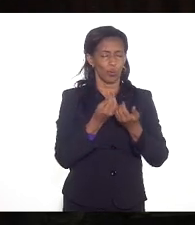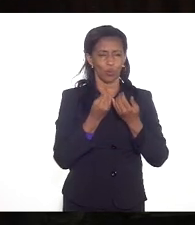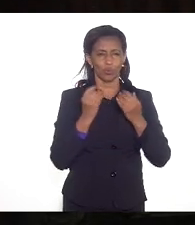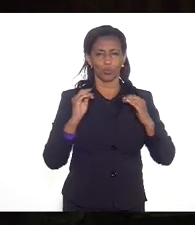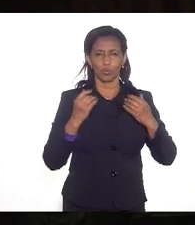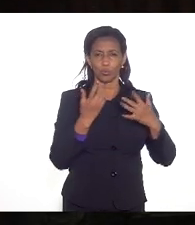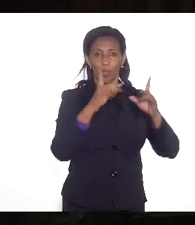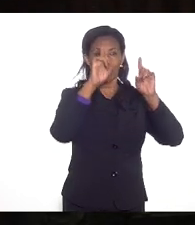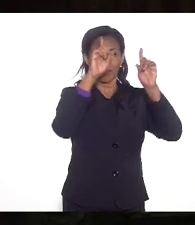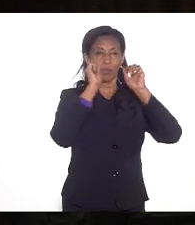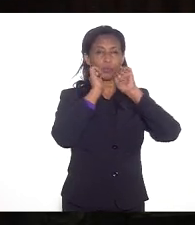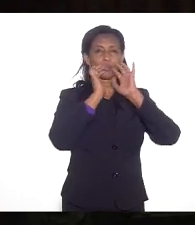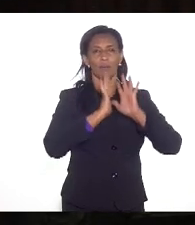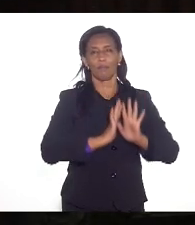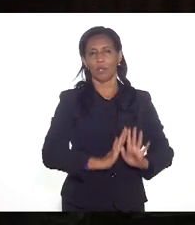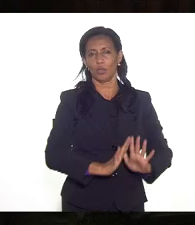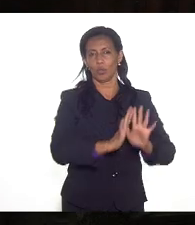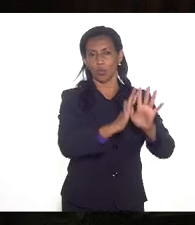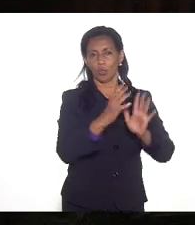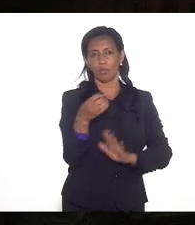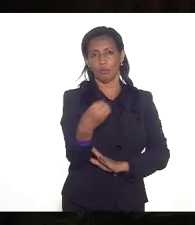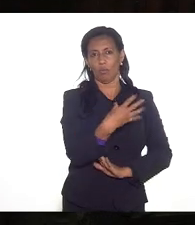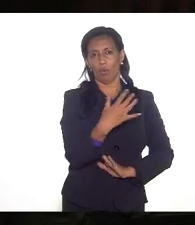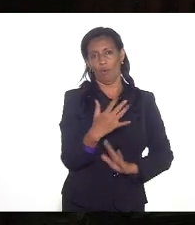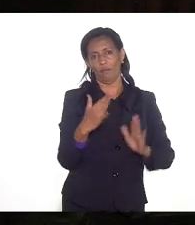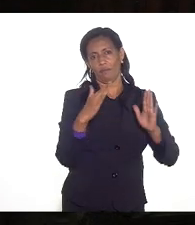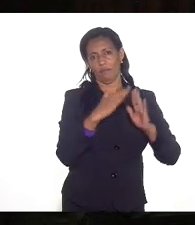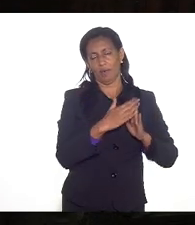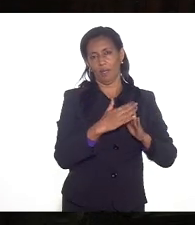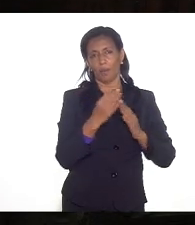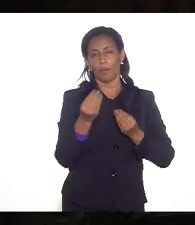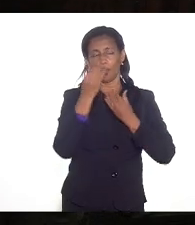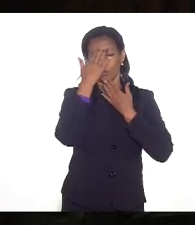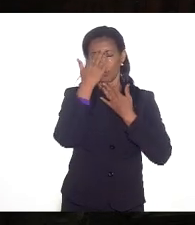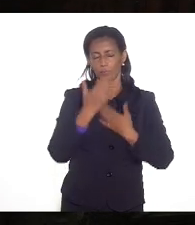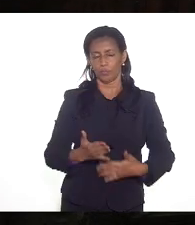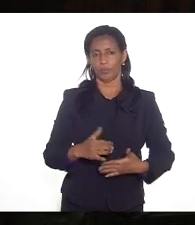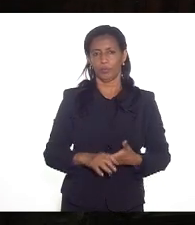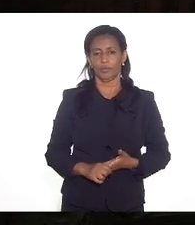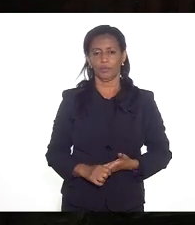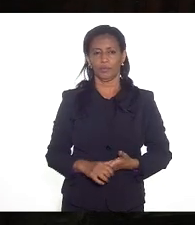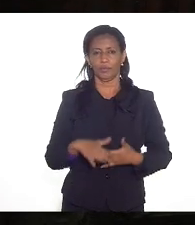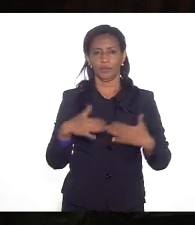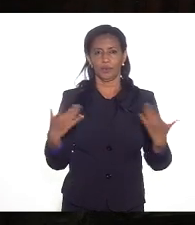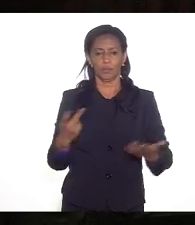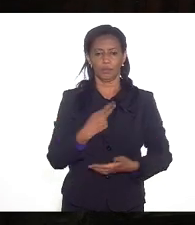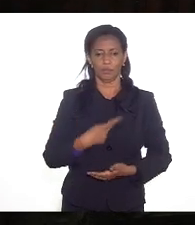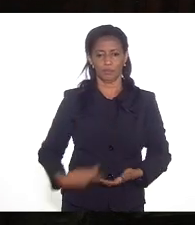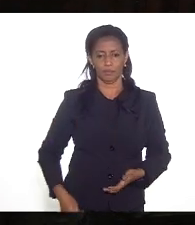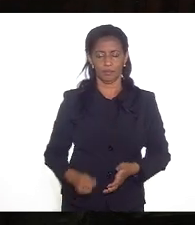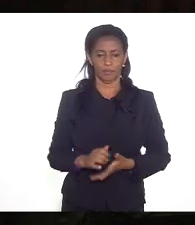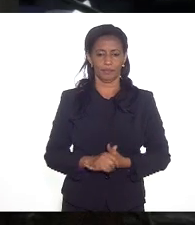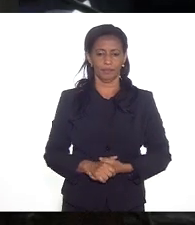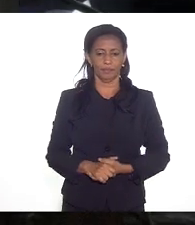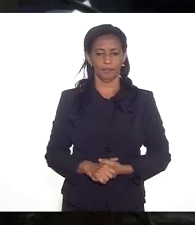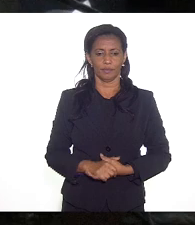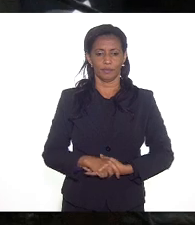Deus nos abençoe nesta nova casa muito obrigada senhor presidente